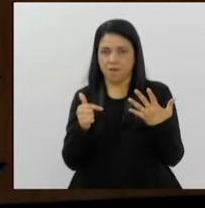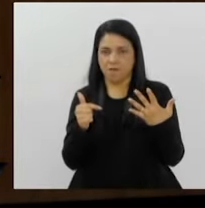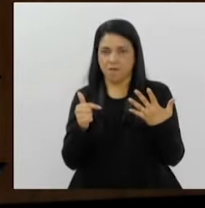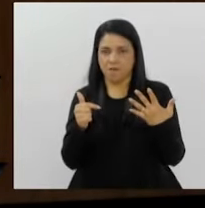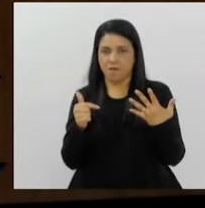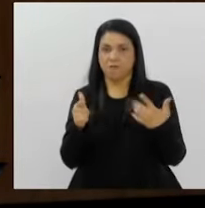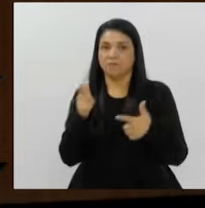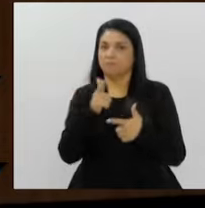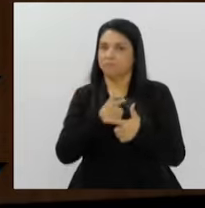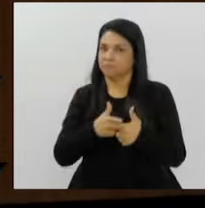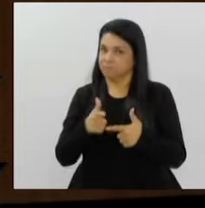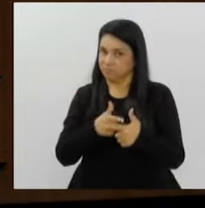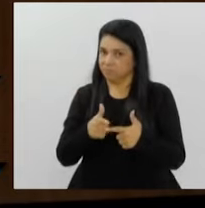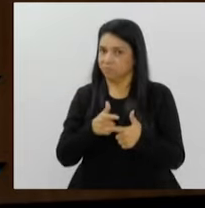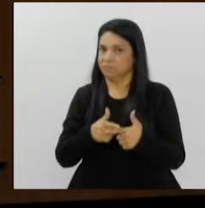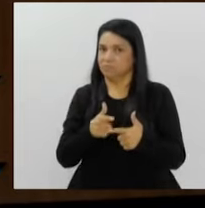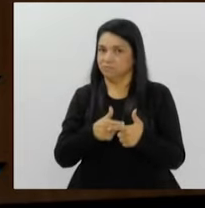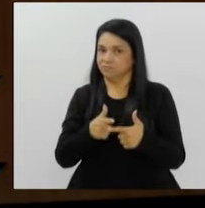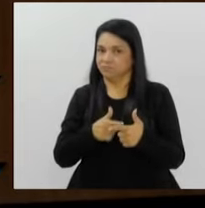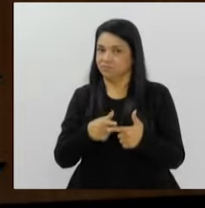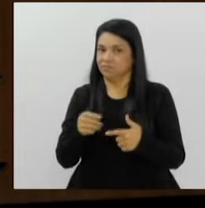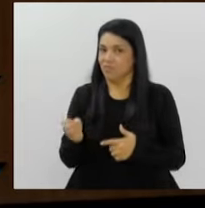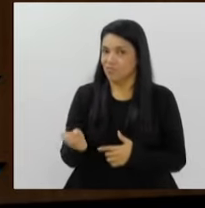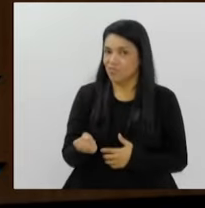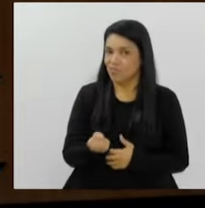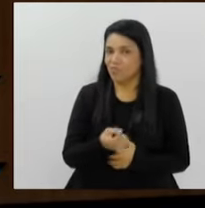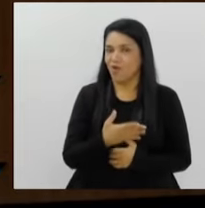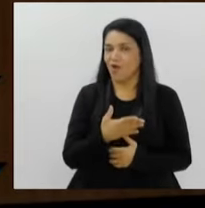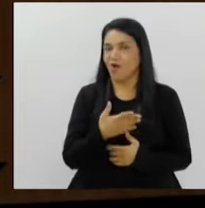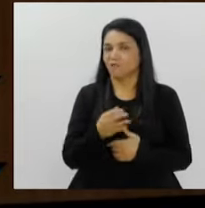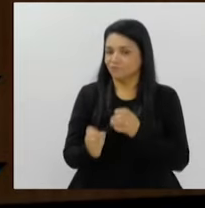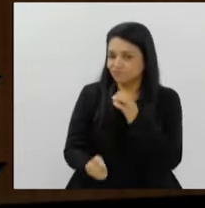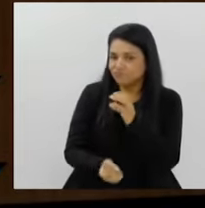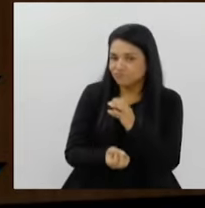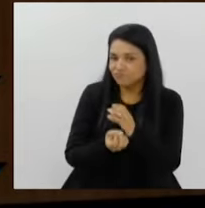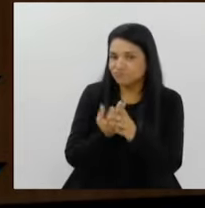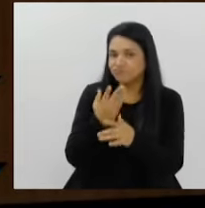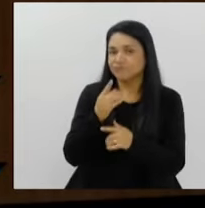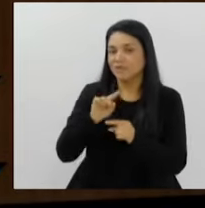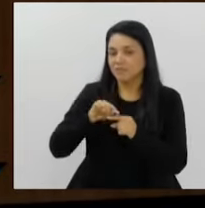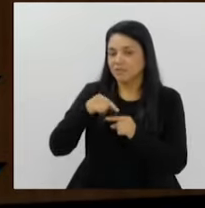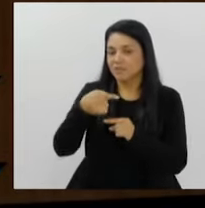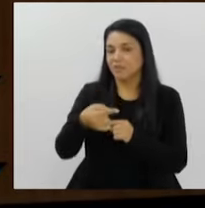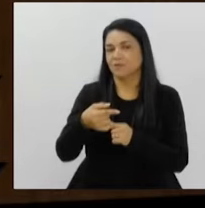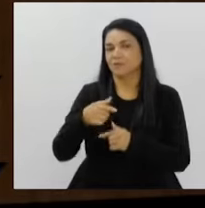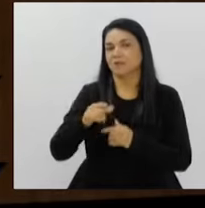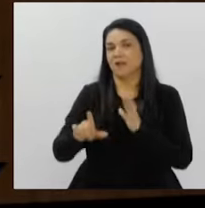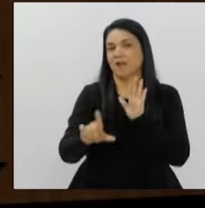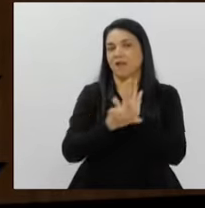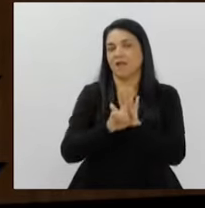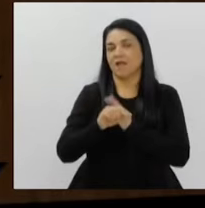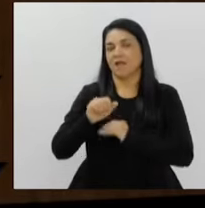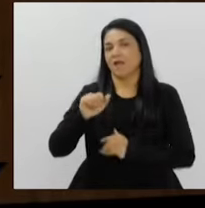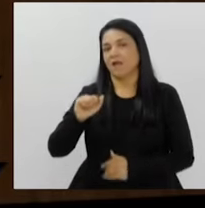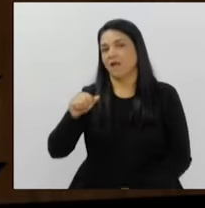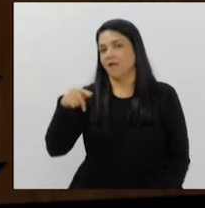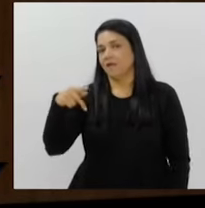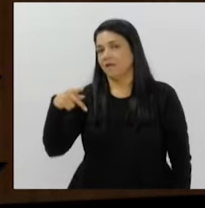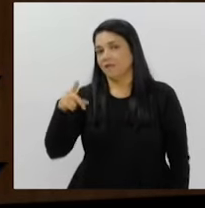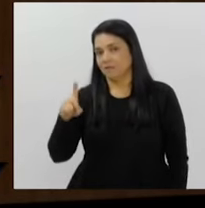esses problemas novos que surgiram após a DPF